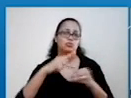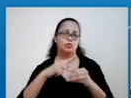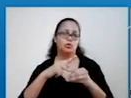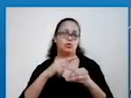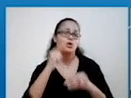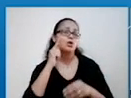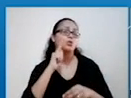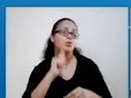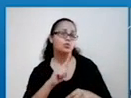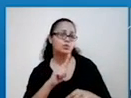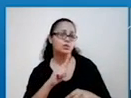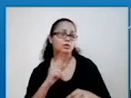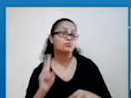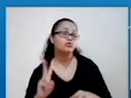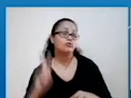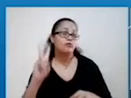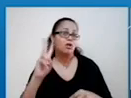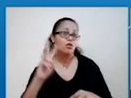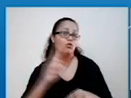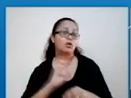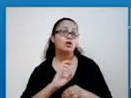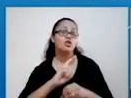valor do número de nêutrons.